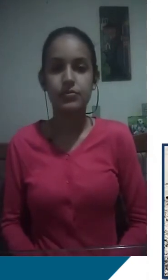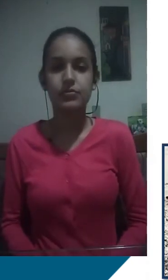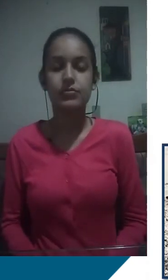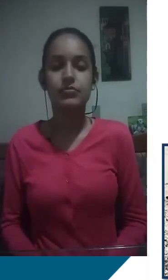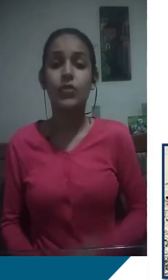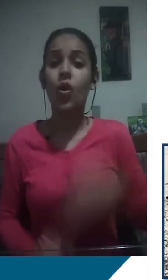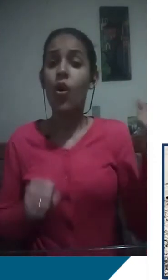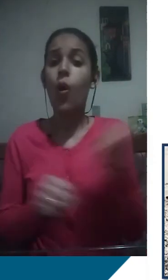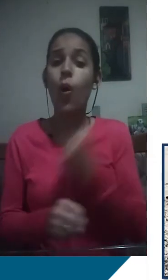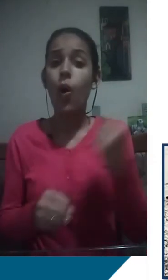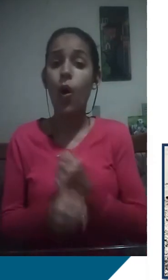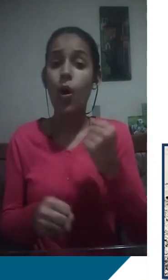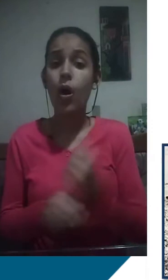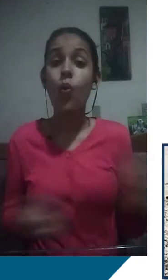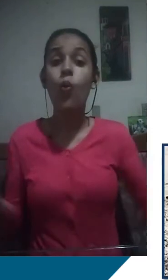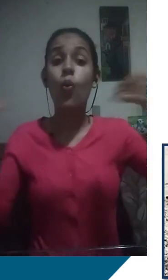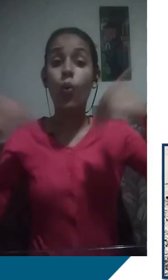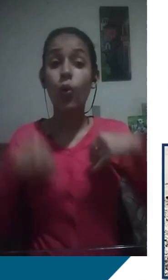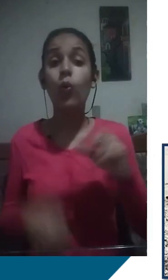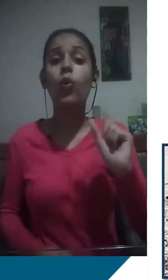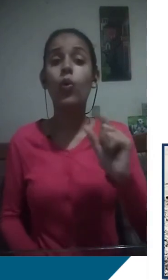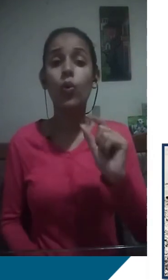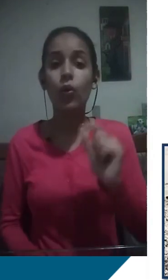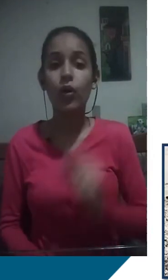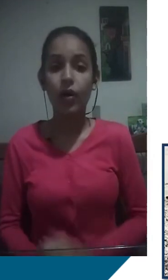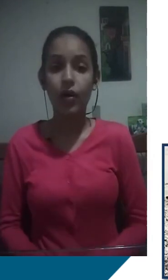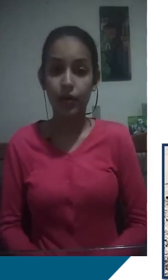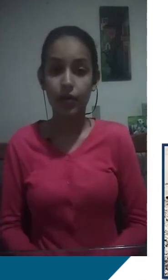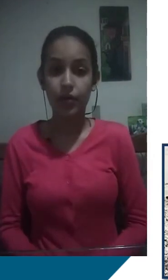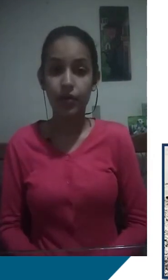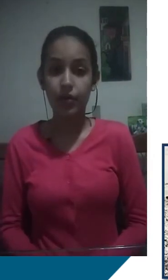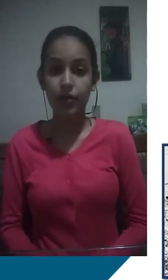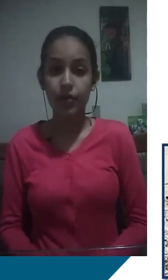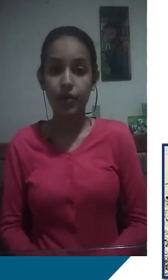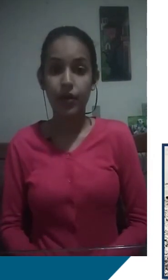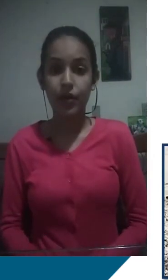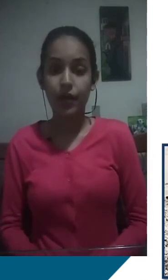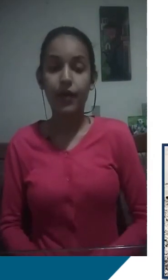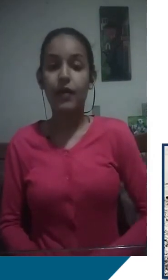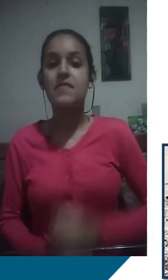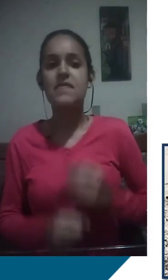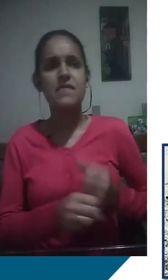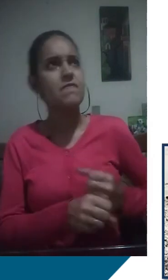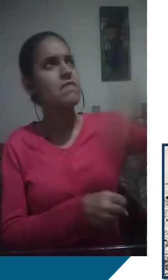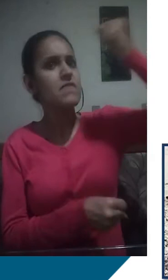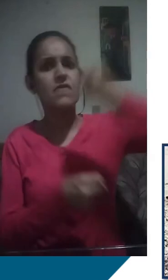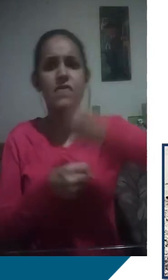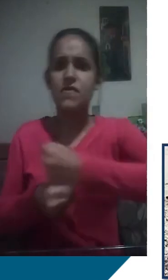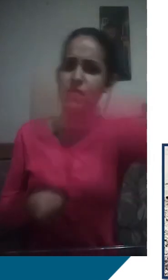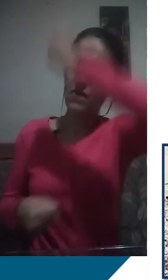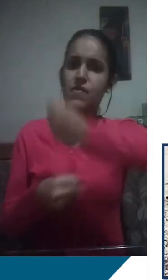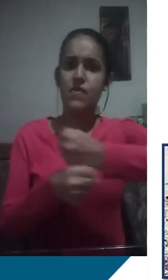os dois são muito usados em construção civil. Né? Por que os dois são usados juntos? Por que eu tenho que usar o vergalhão